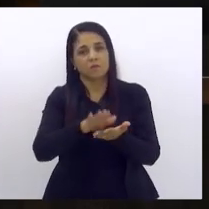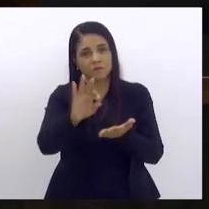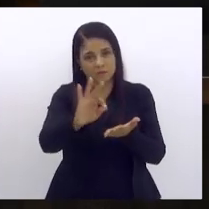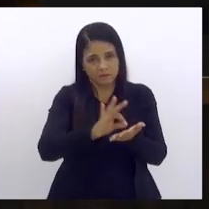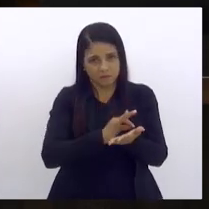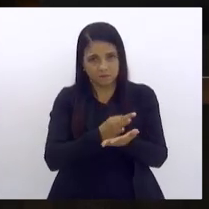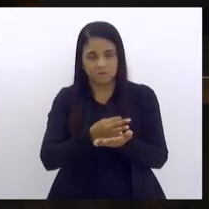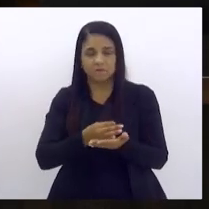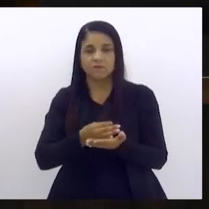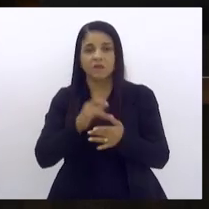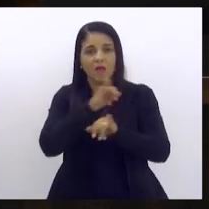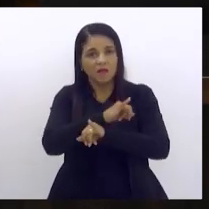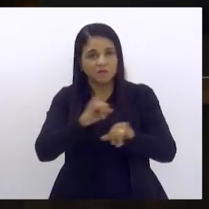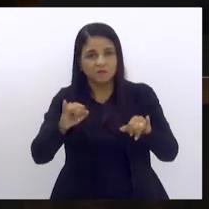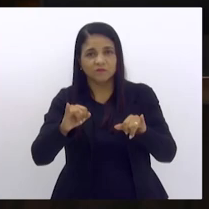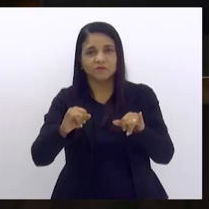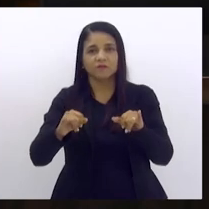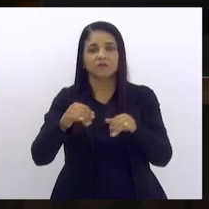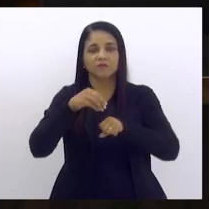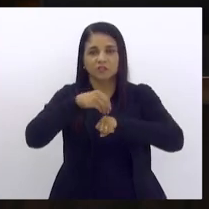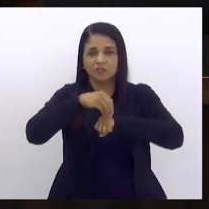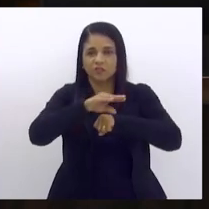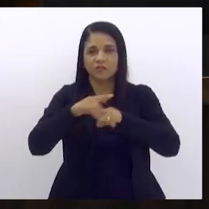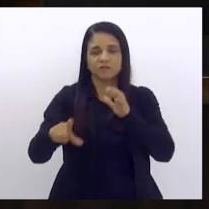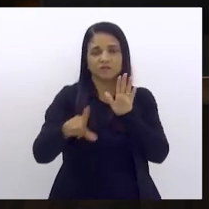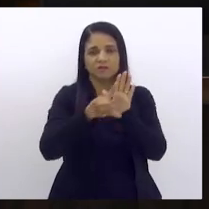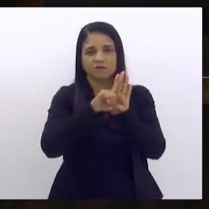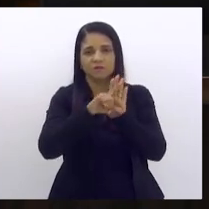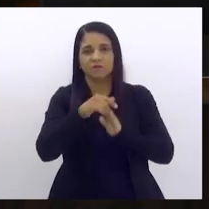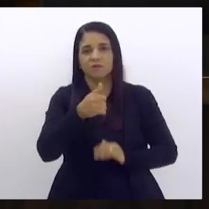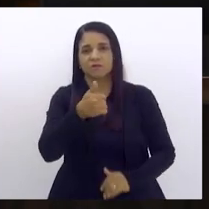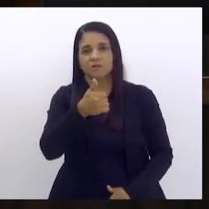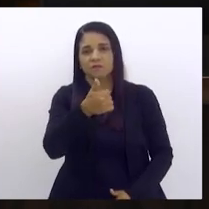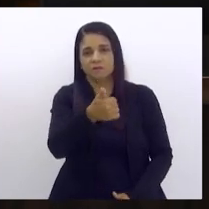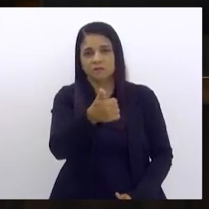publicação. Anuncio indicação legislativa número